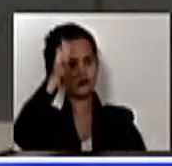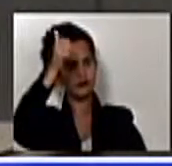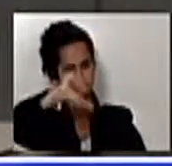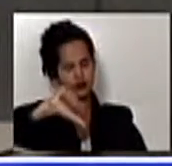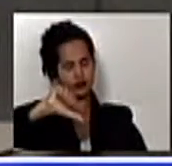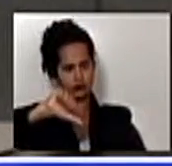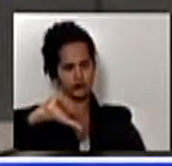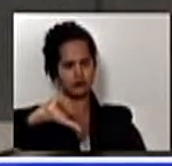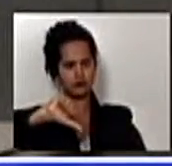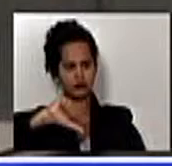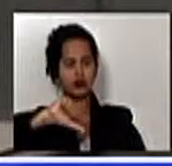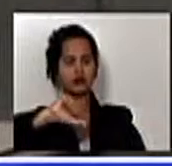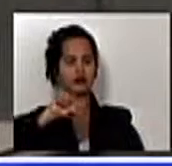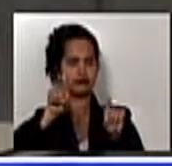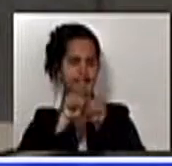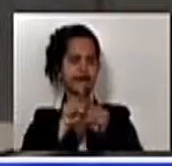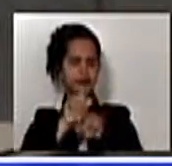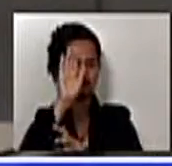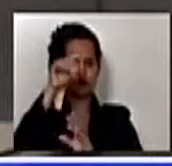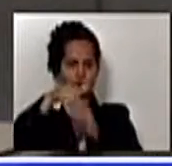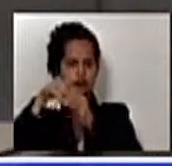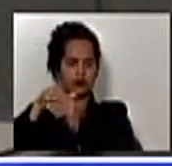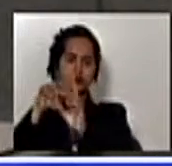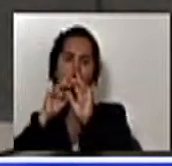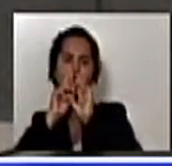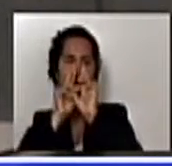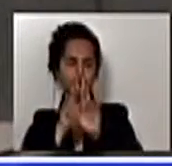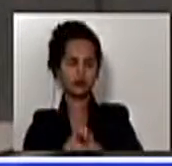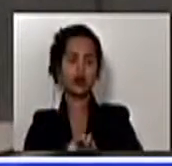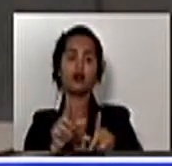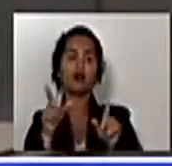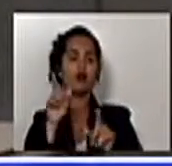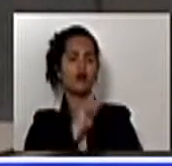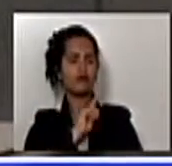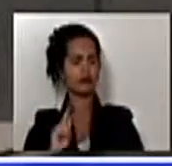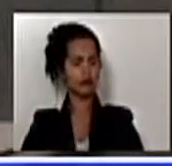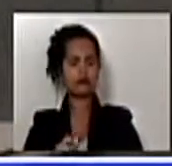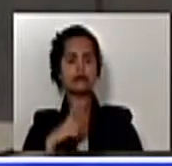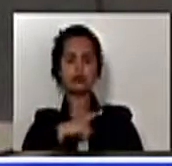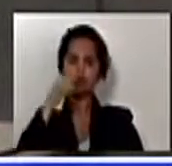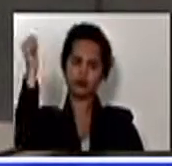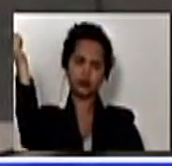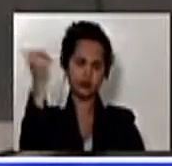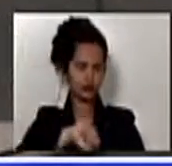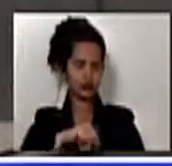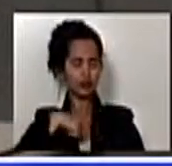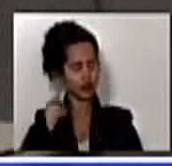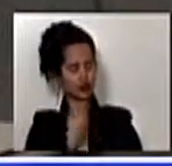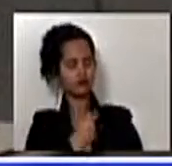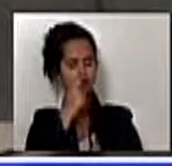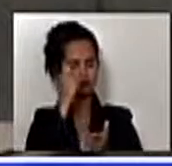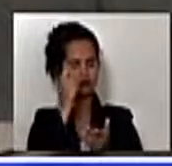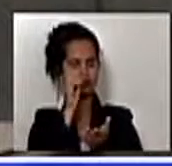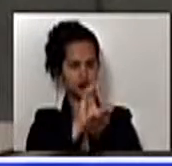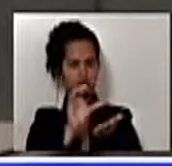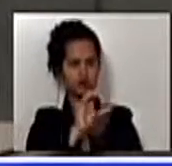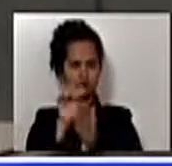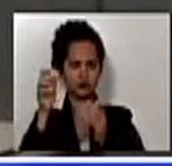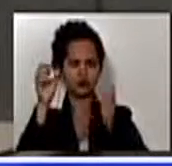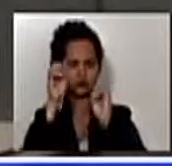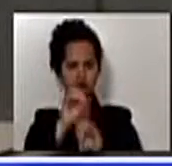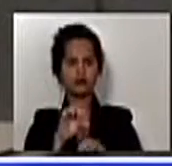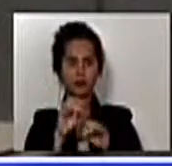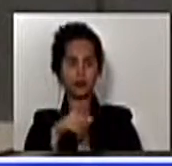e demos a resposta. Um governo que, mesmo na crise, vem investindo maciçamente na educação. Não é fácil, nós temos a primeira